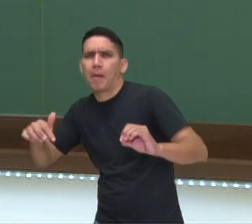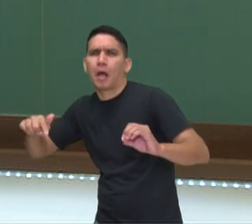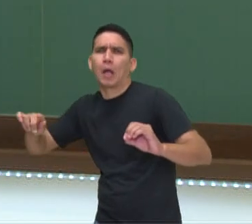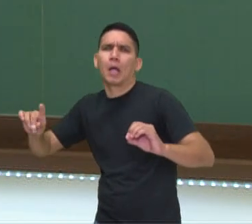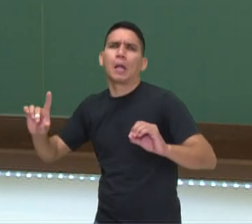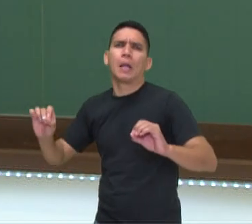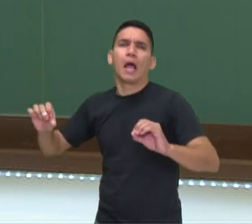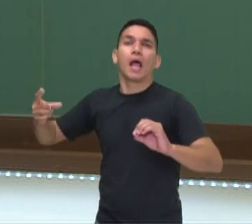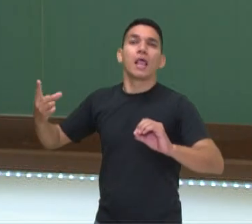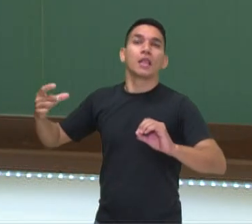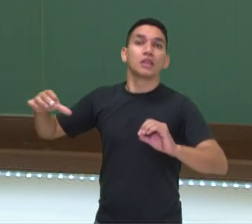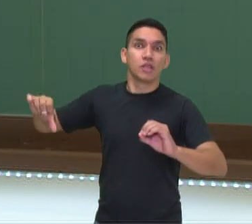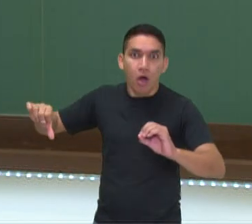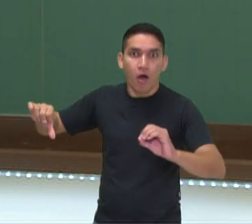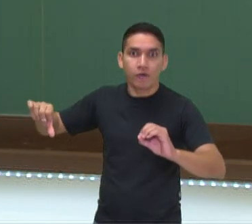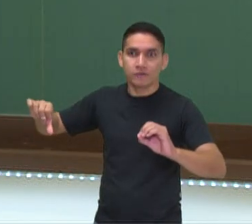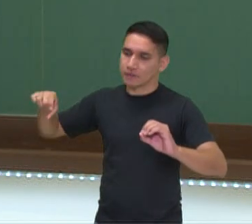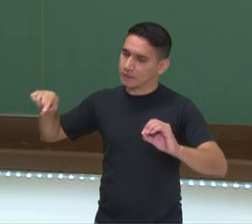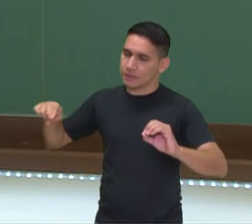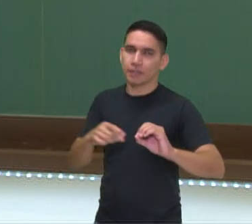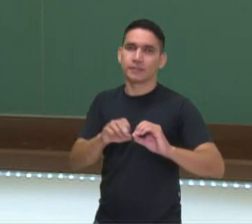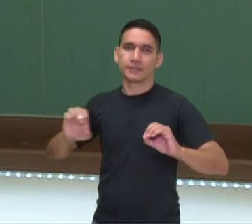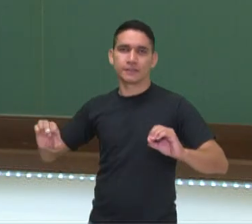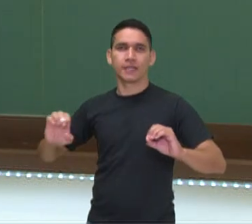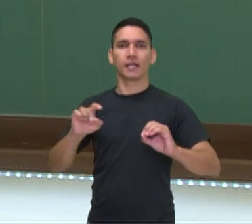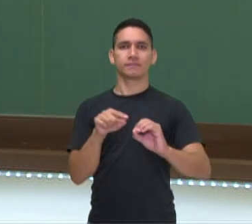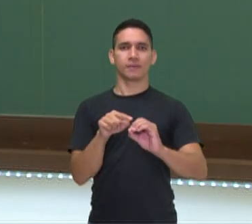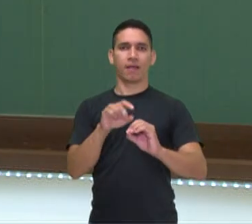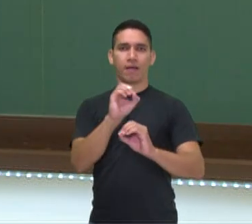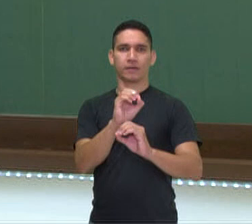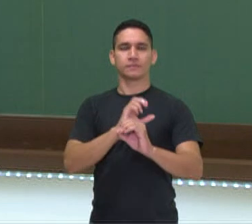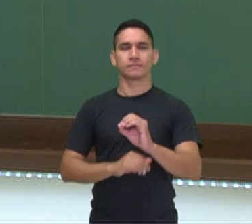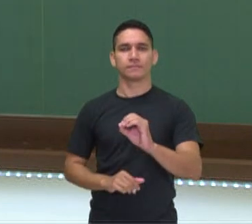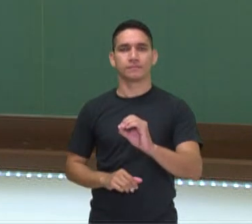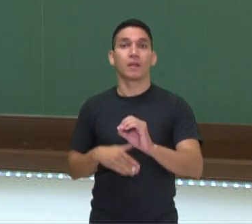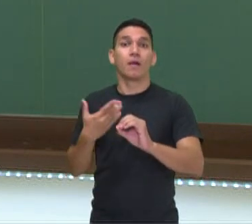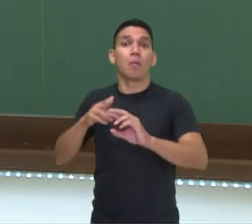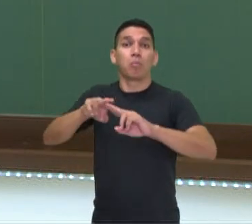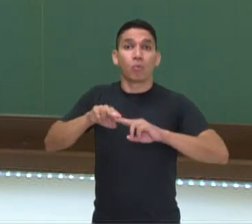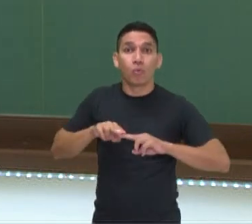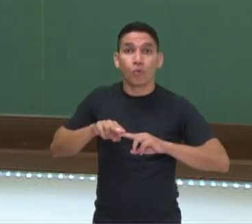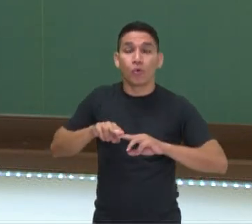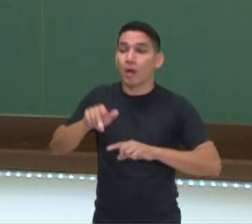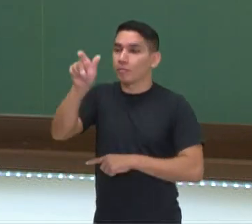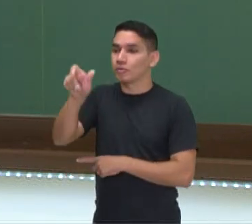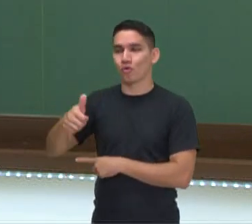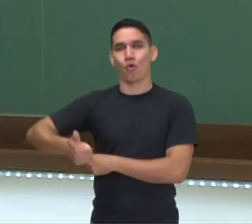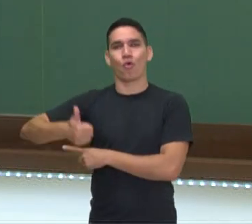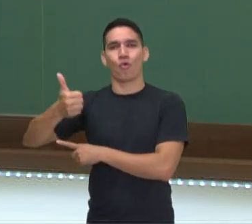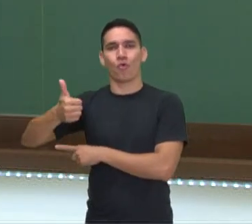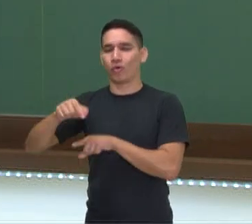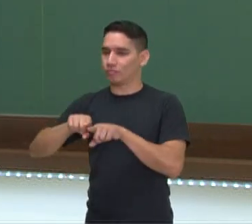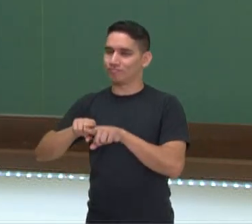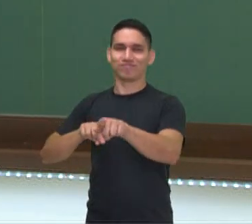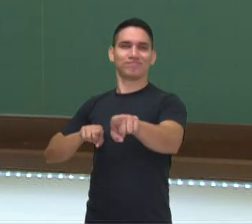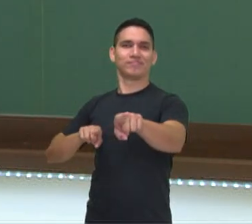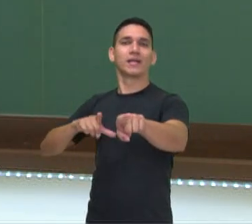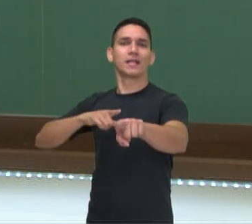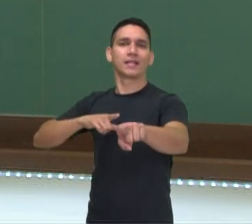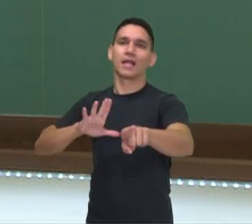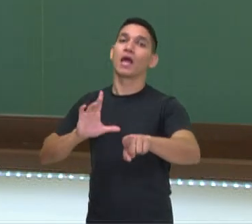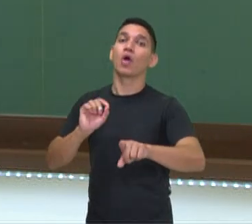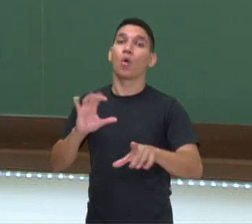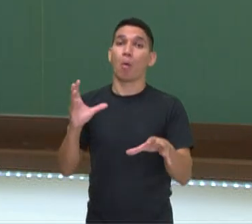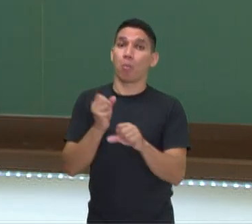a 19 casas à esquerda desse zero, ok? Então, o jogador 1 é o que está na frente, é o que tem